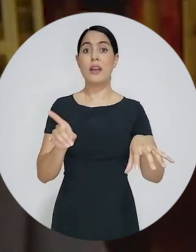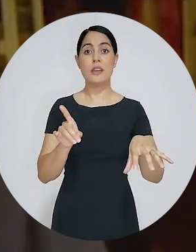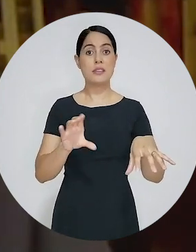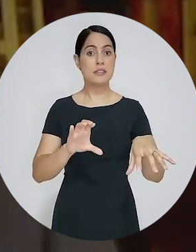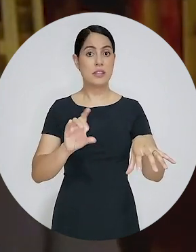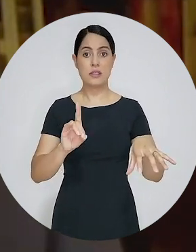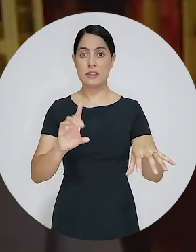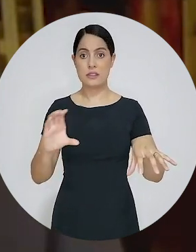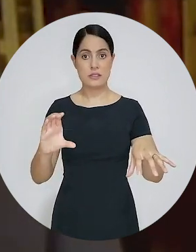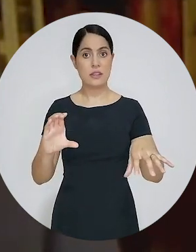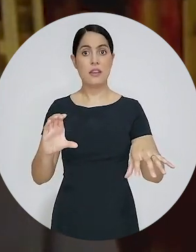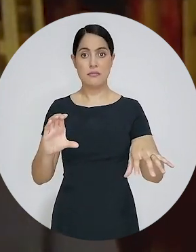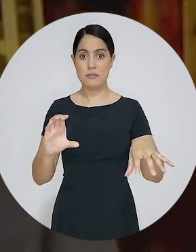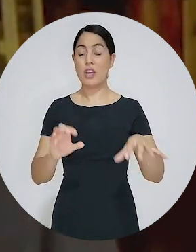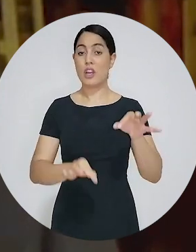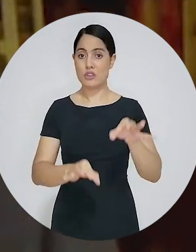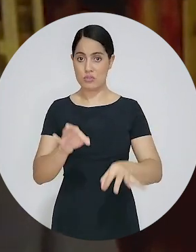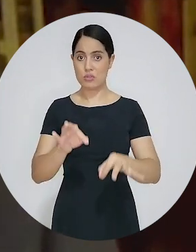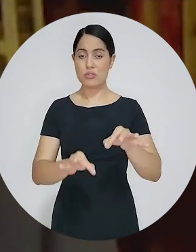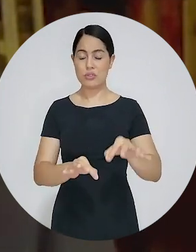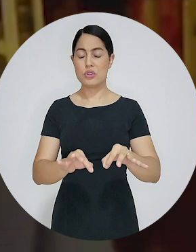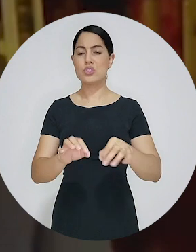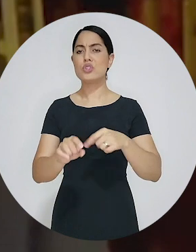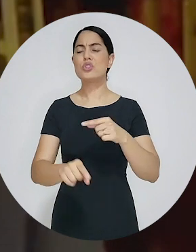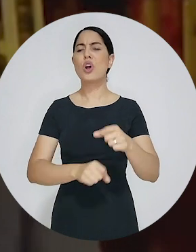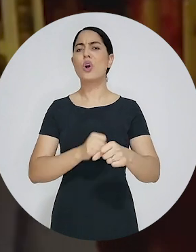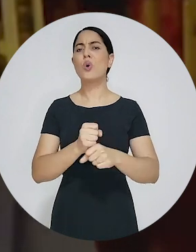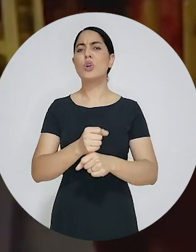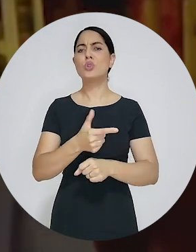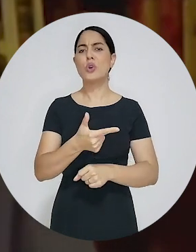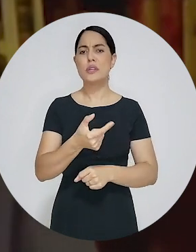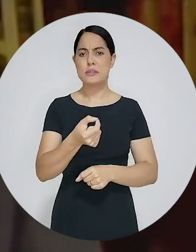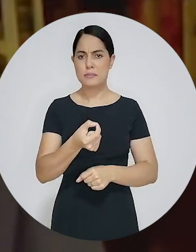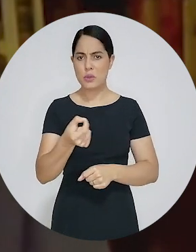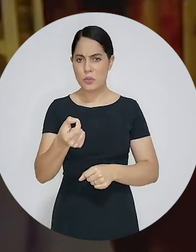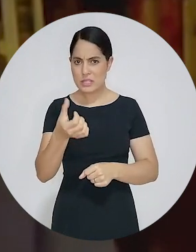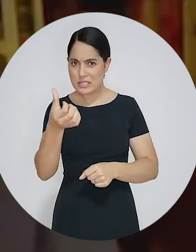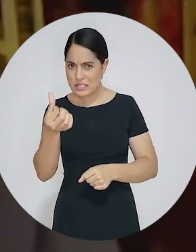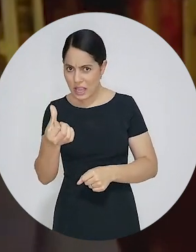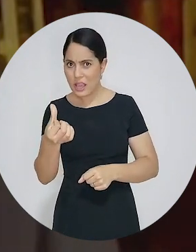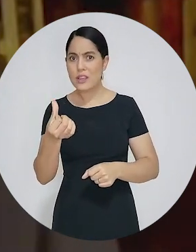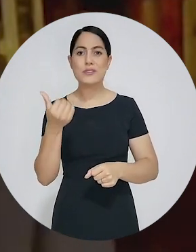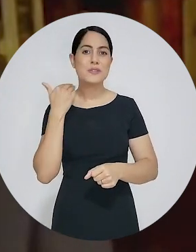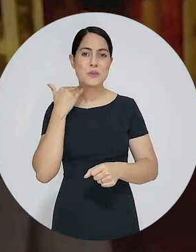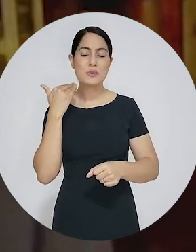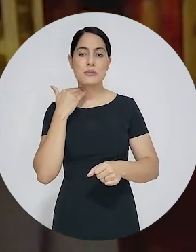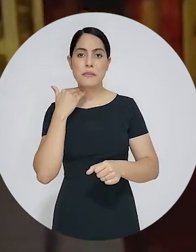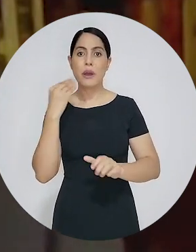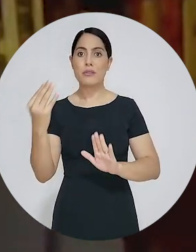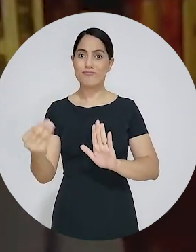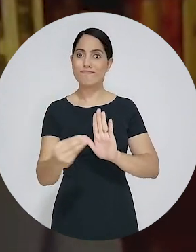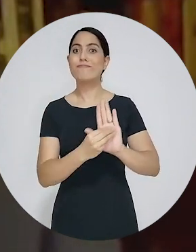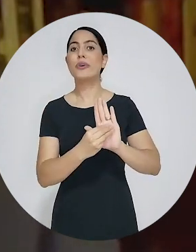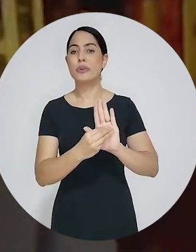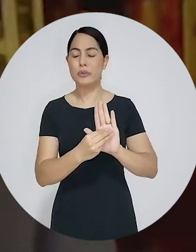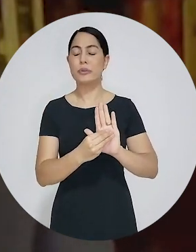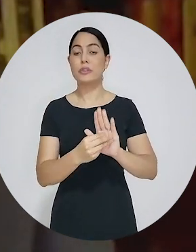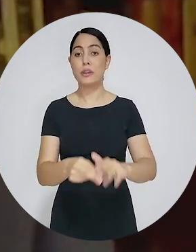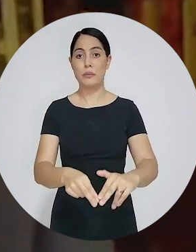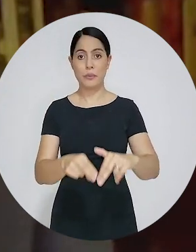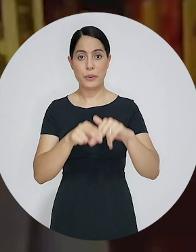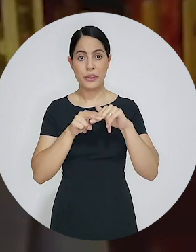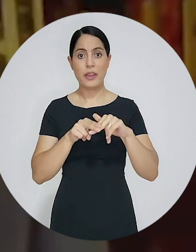não ter abrigo no Código de Defesa do Consumidor. Isso só veio acontecer em 2006, quando o Supremo